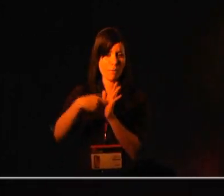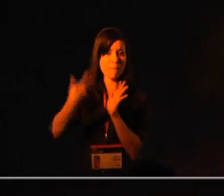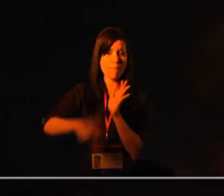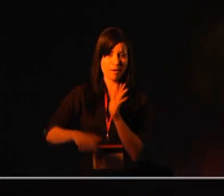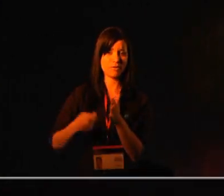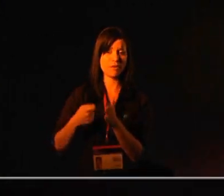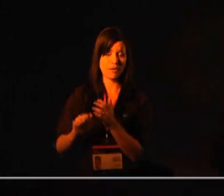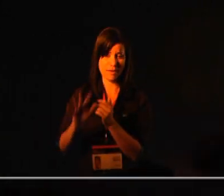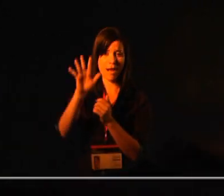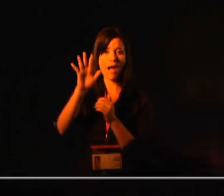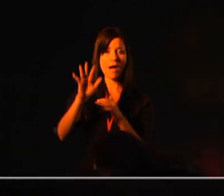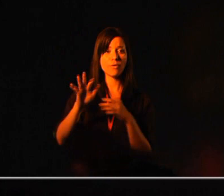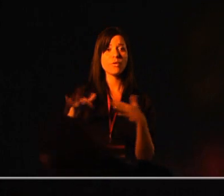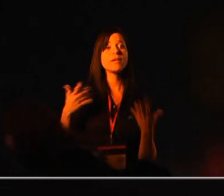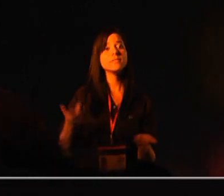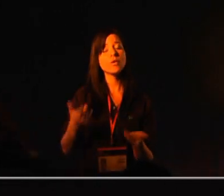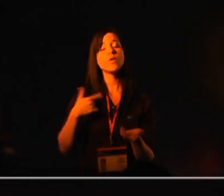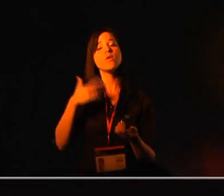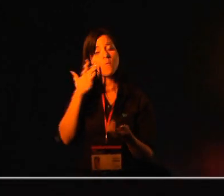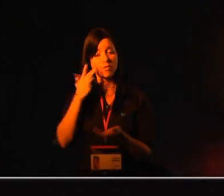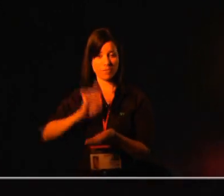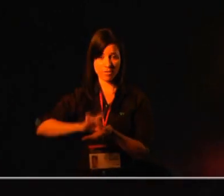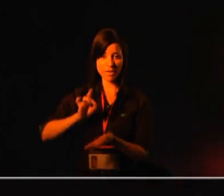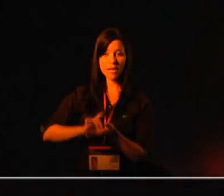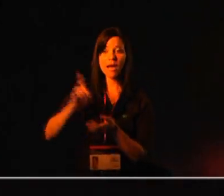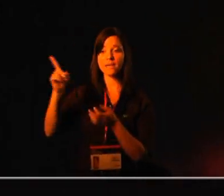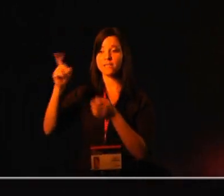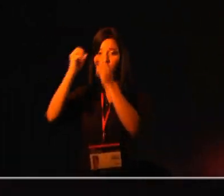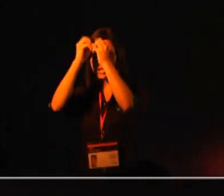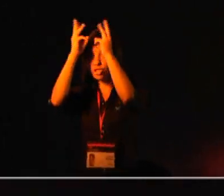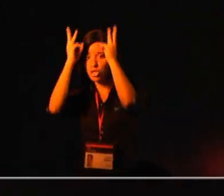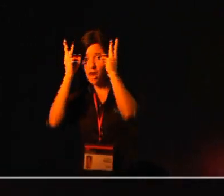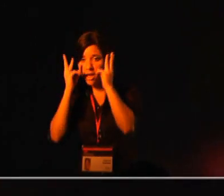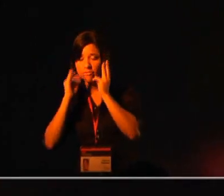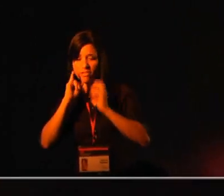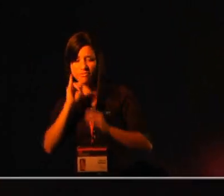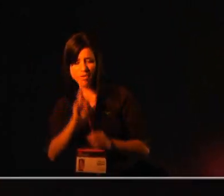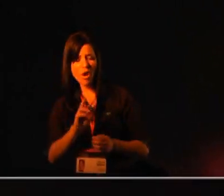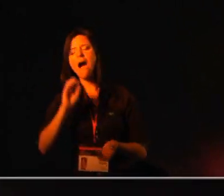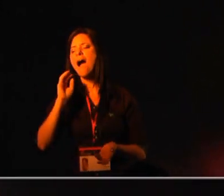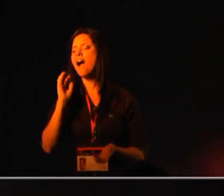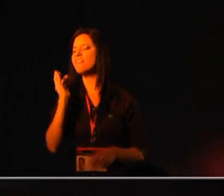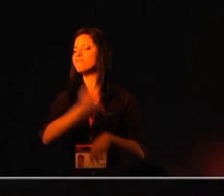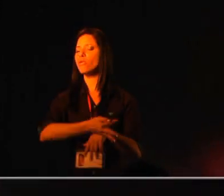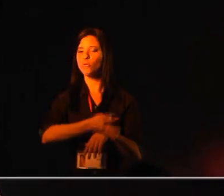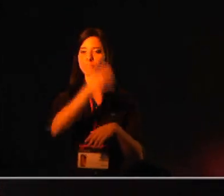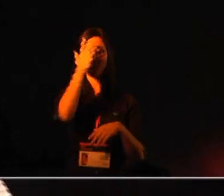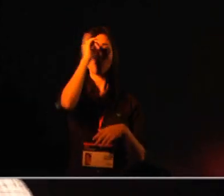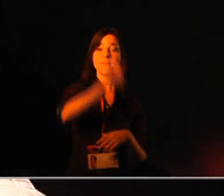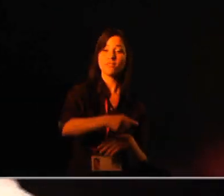Fundi foi criado e o cozinheiro faltou. O chefe falou, me Fundi. Pessoal, açaí. Dá uma força, pessoal. Vamos lá.